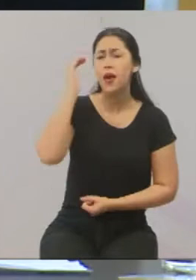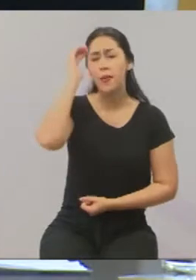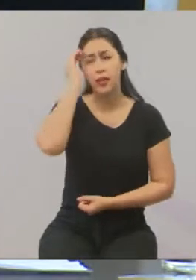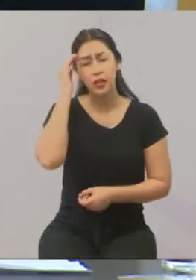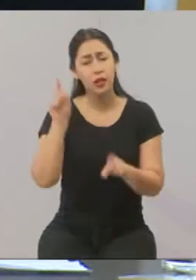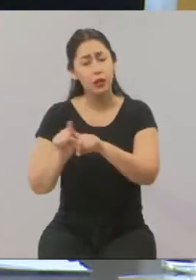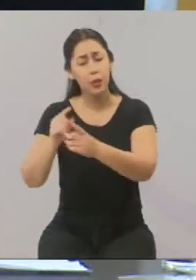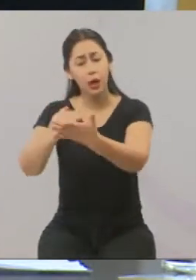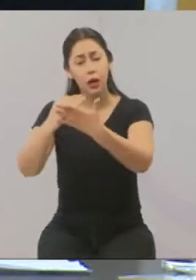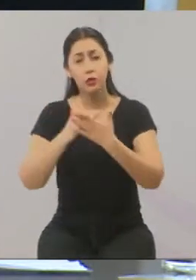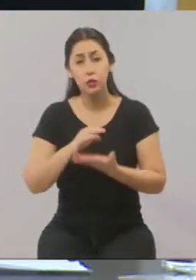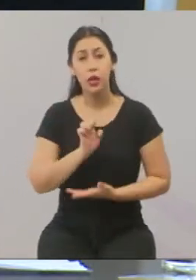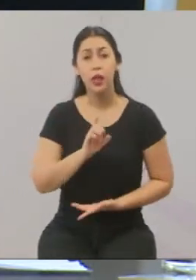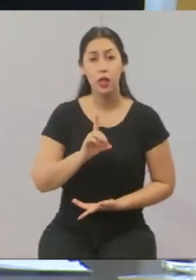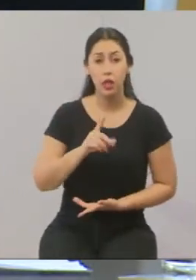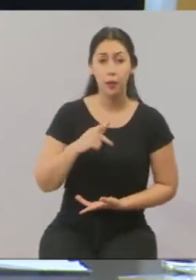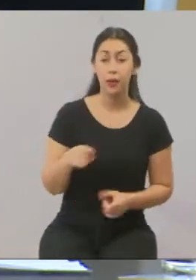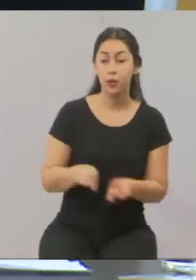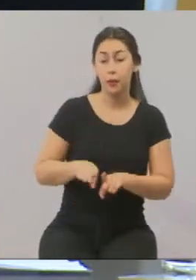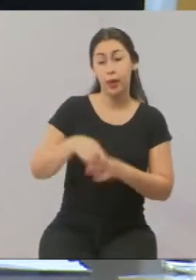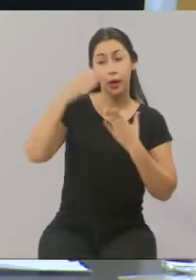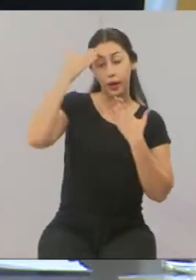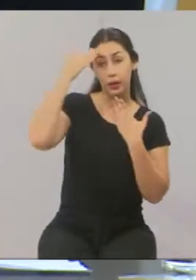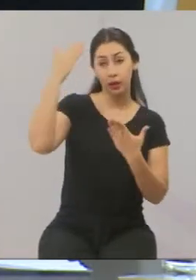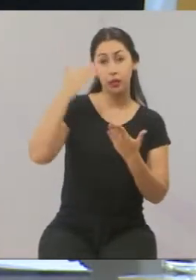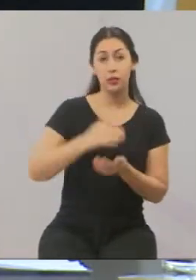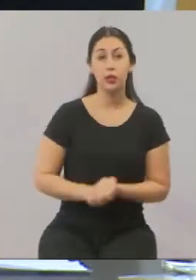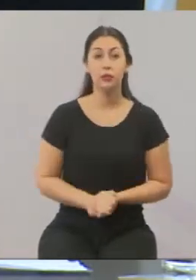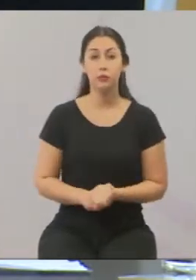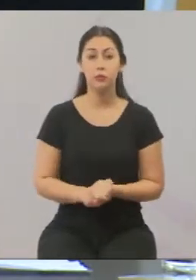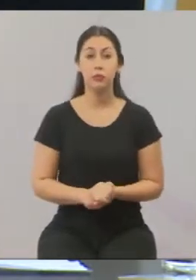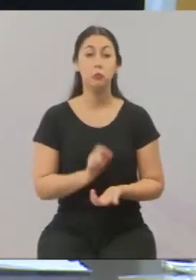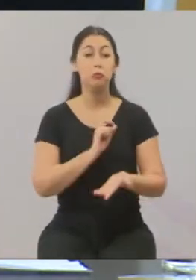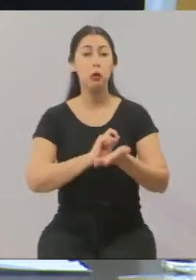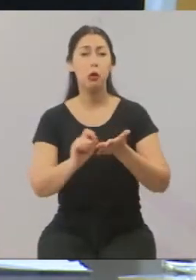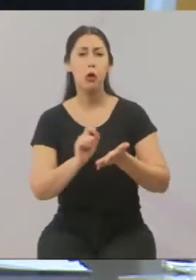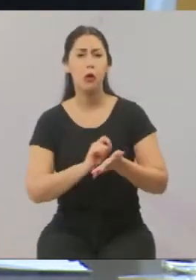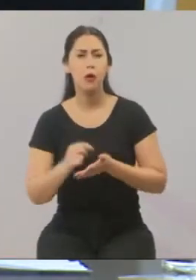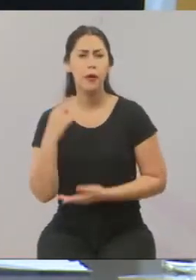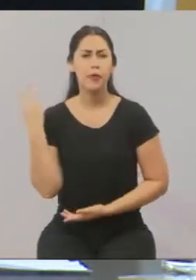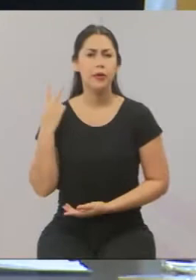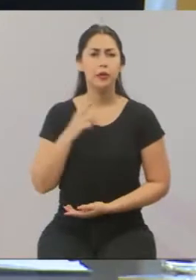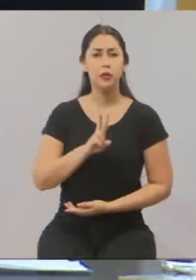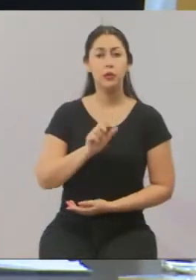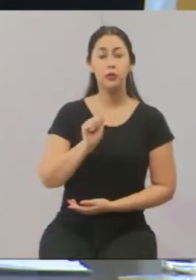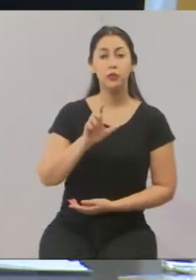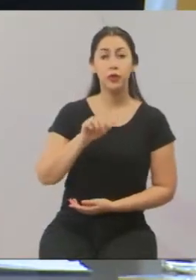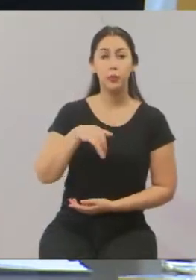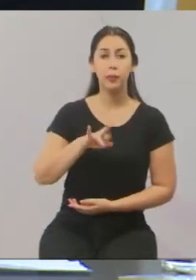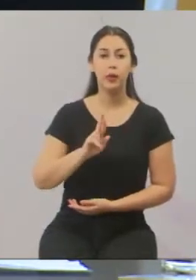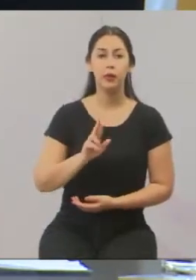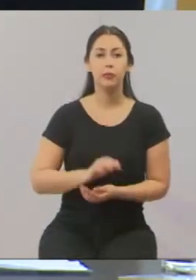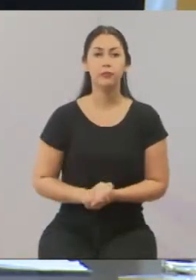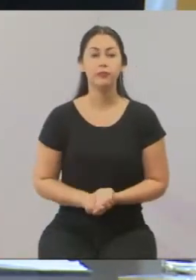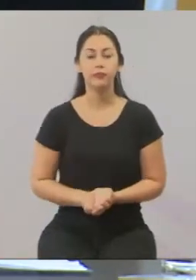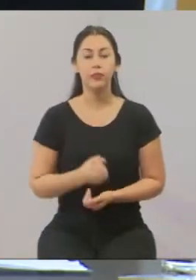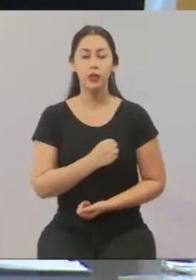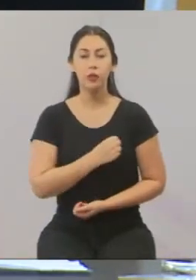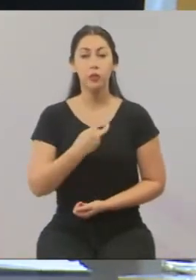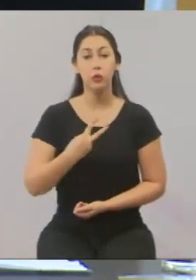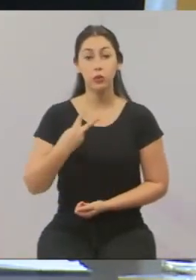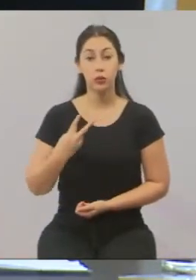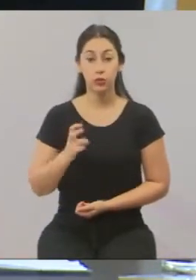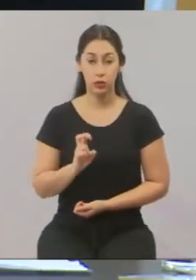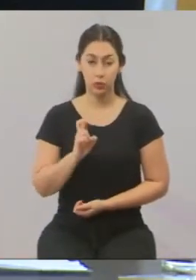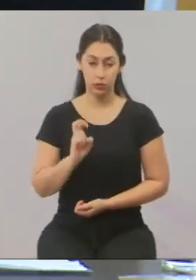da EDP e antecipando agradecimento pela atenção dispensada, subscrevemos. Vereador Valmir Parque do Meia Lua. Requerimento